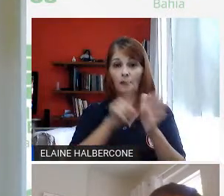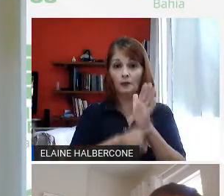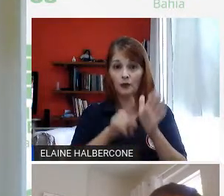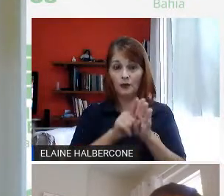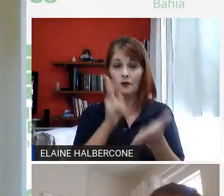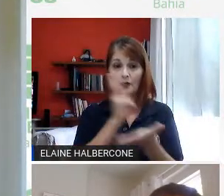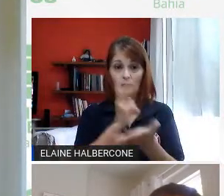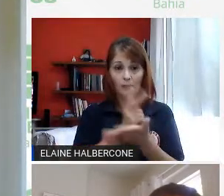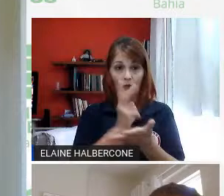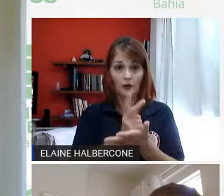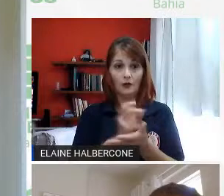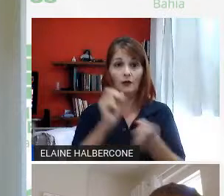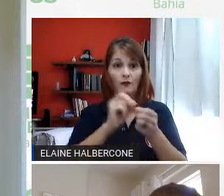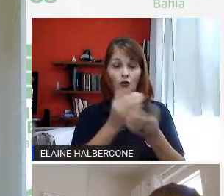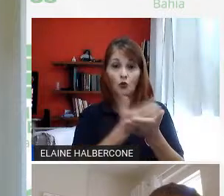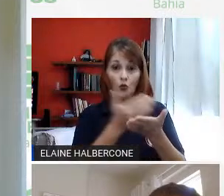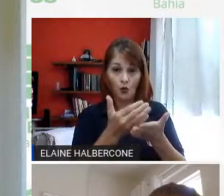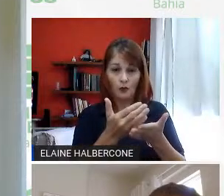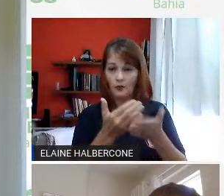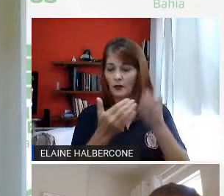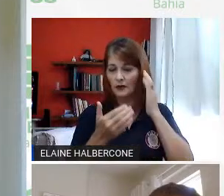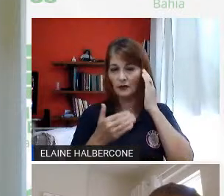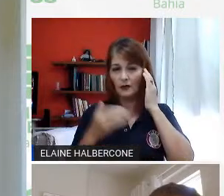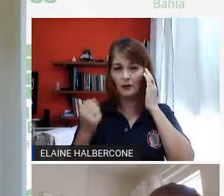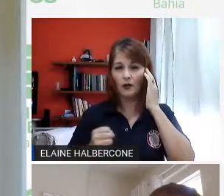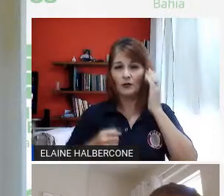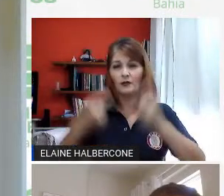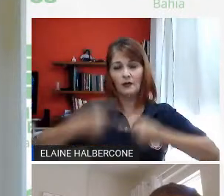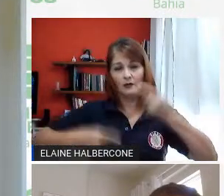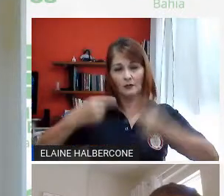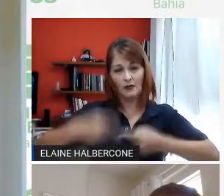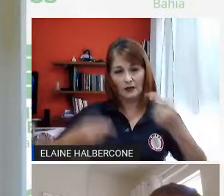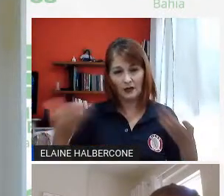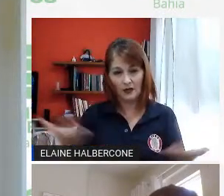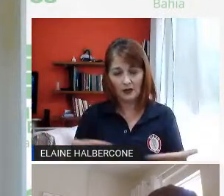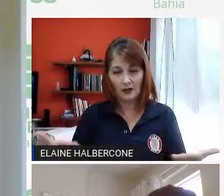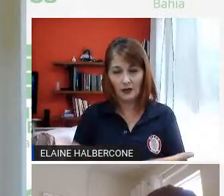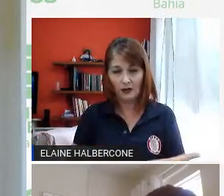vocês tenham feito no início, mas que a gente possa debater aqui juntamente com